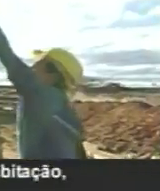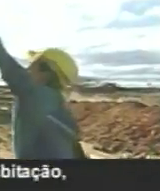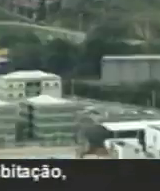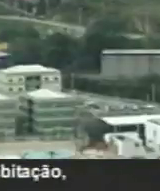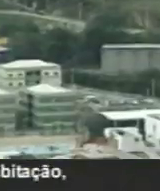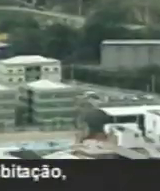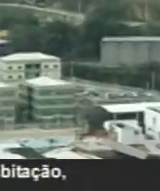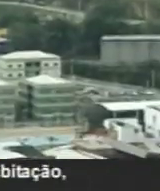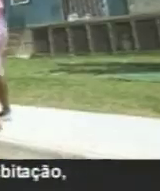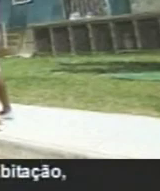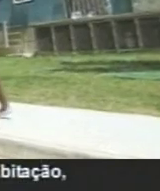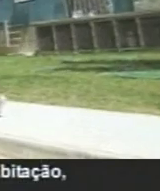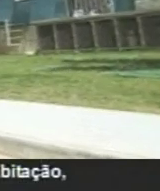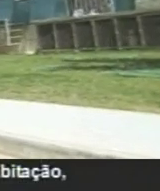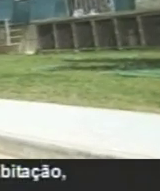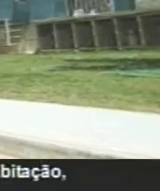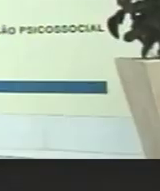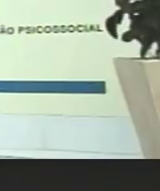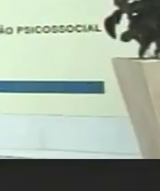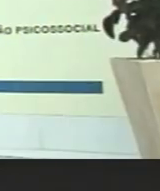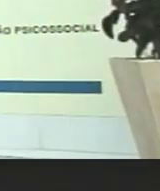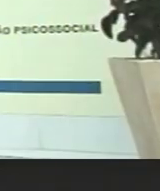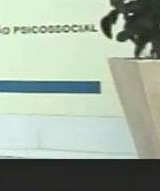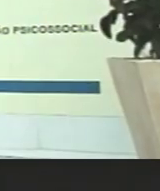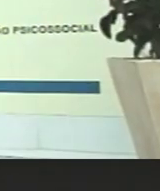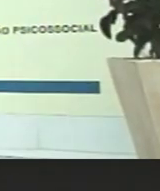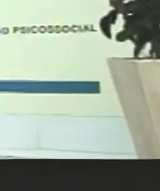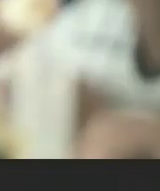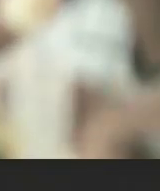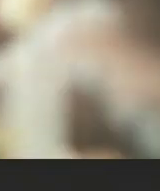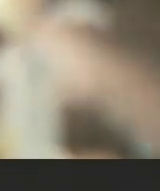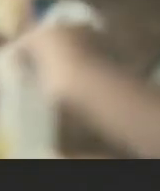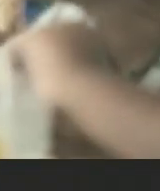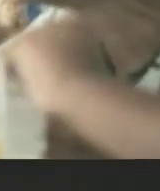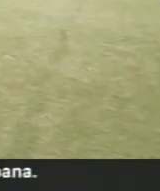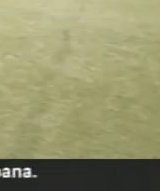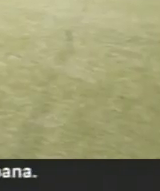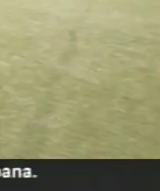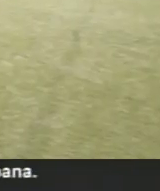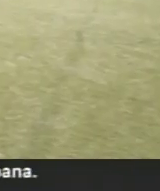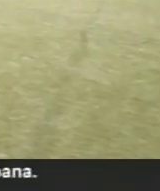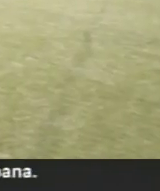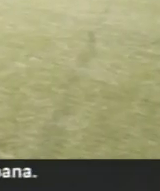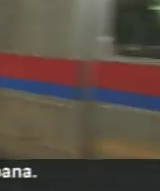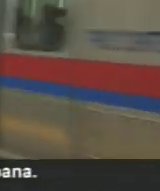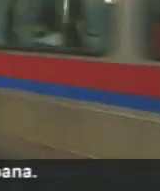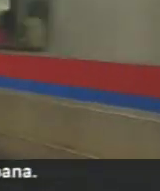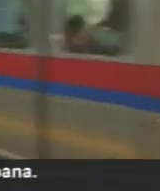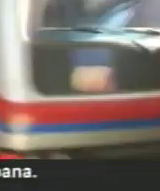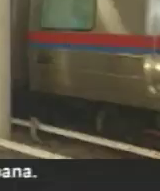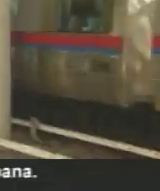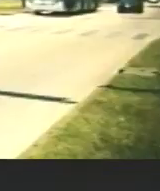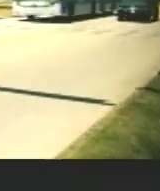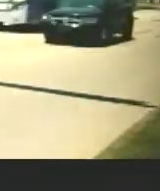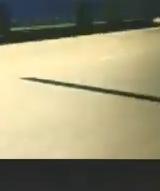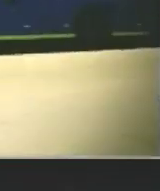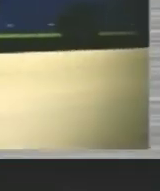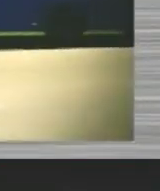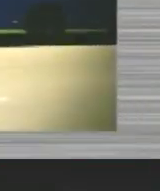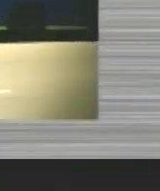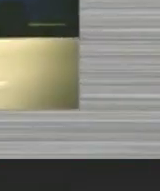saneamento, urbanização, habitação, unidades de saúde, creches, quadras de esporte e mobilidade